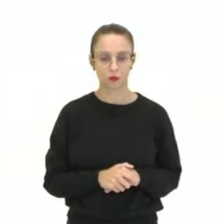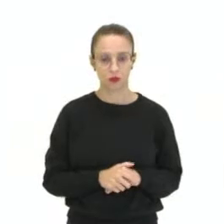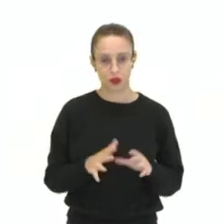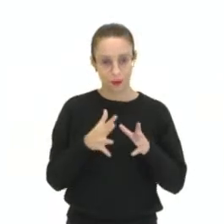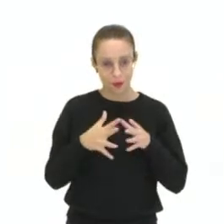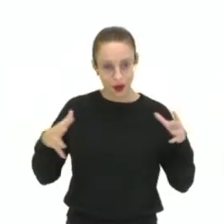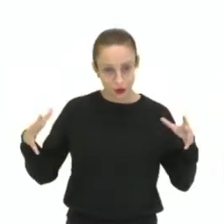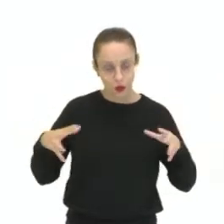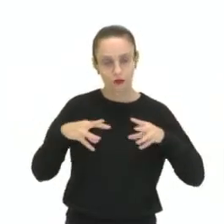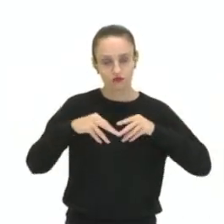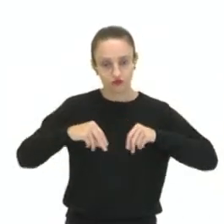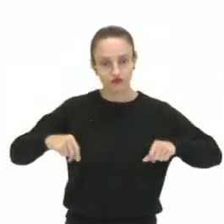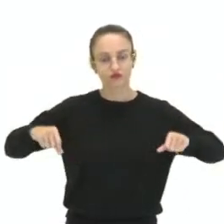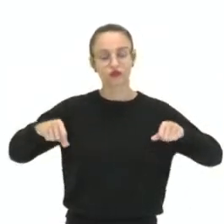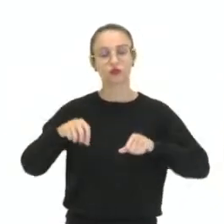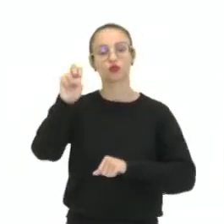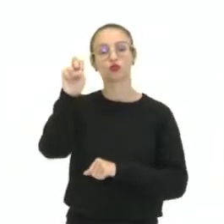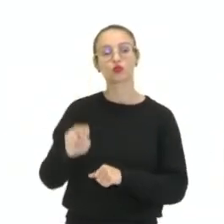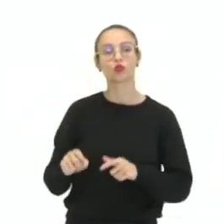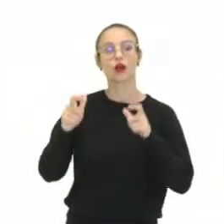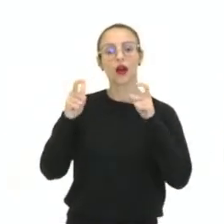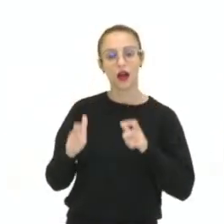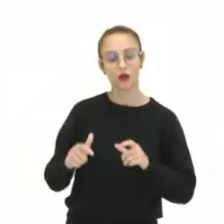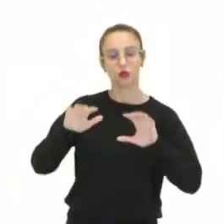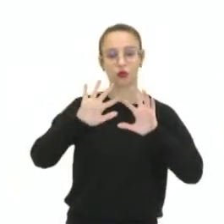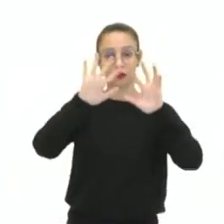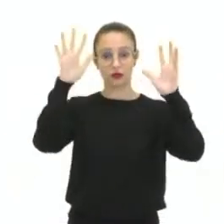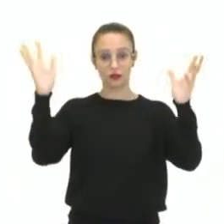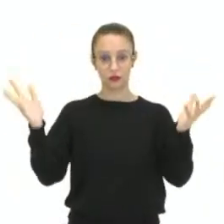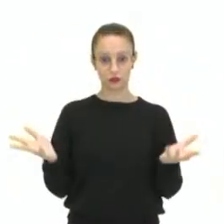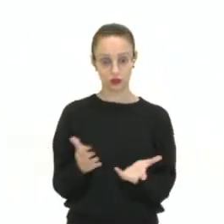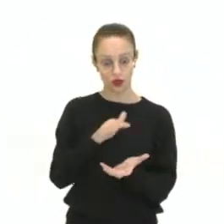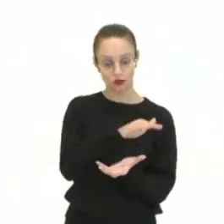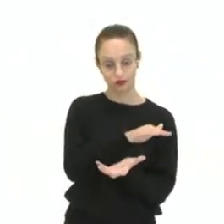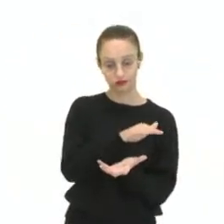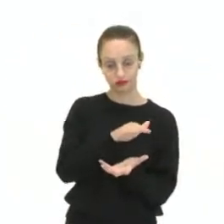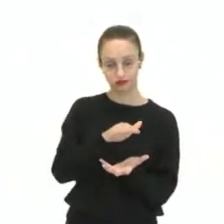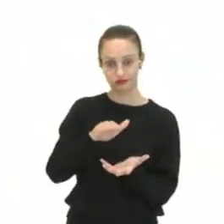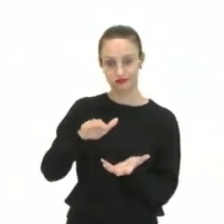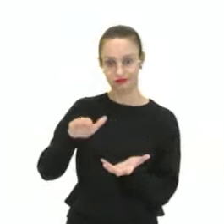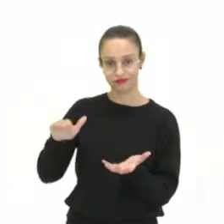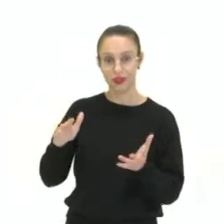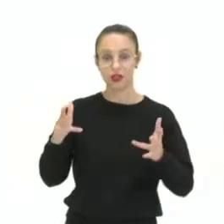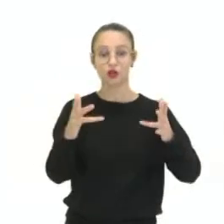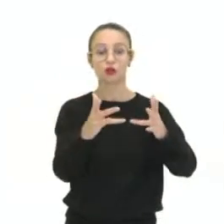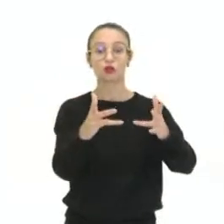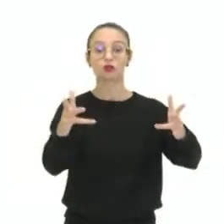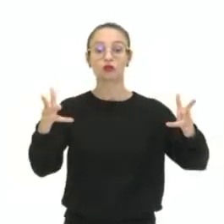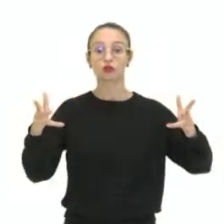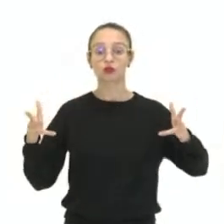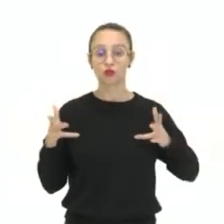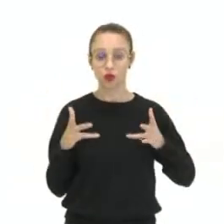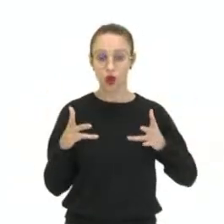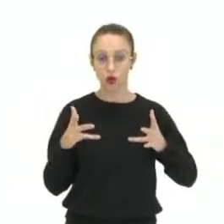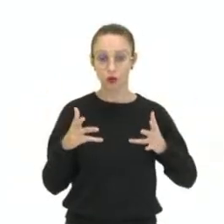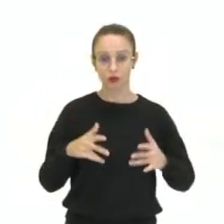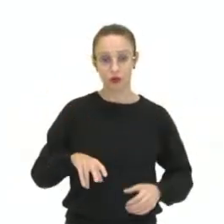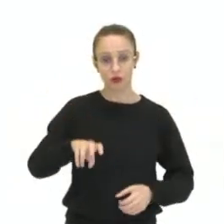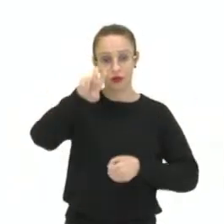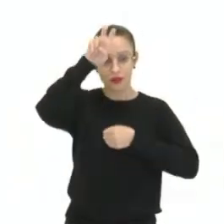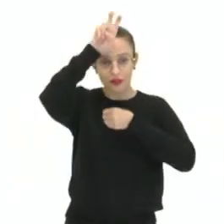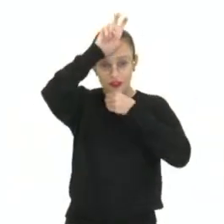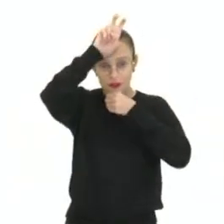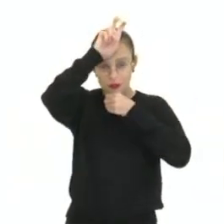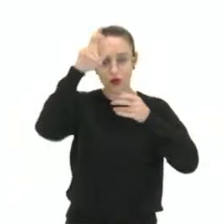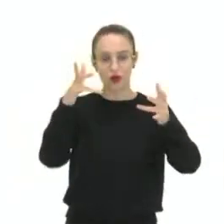região sul localiza-se na zona temperada, ou seja, abaixo do Trópico de Capricórnio, ao